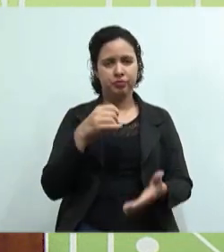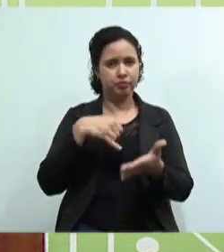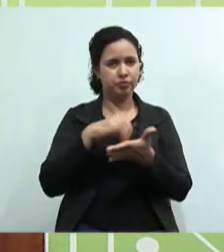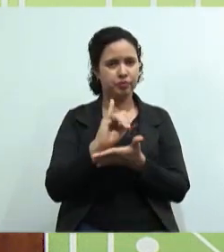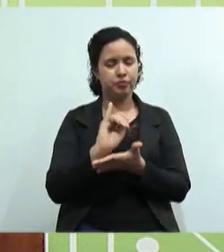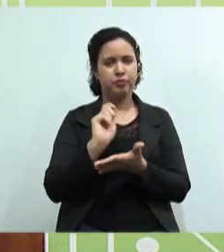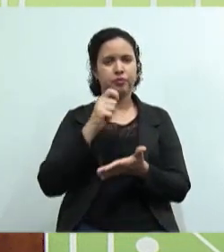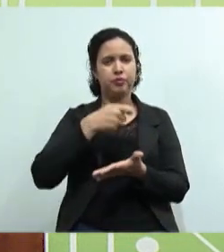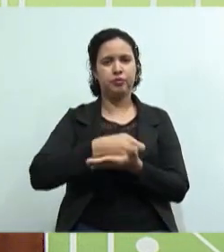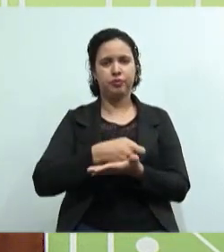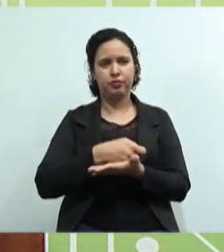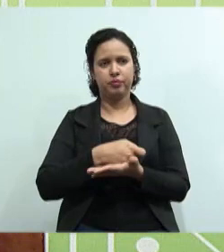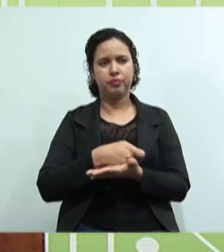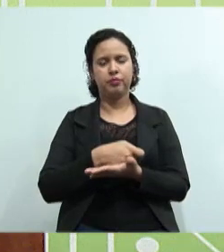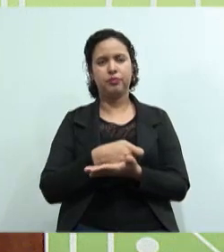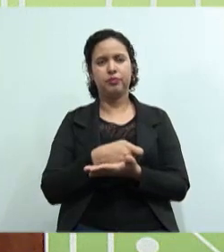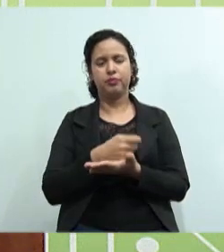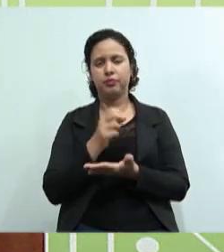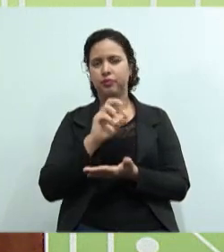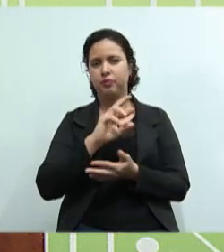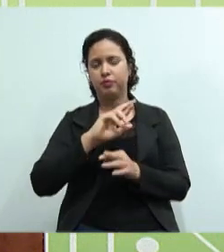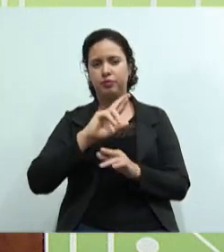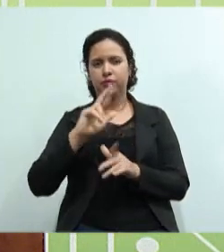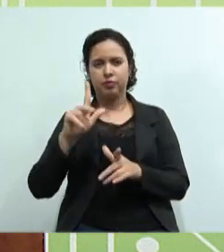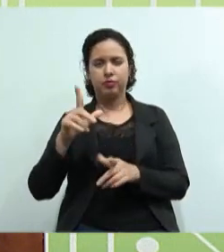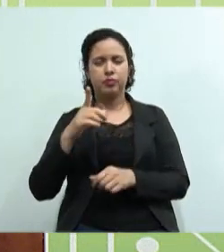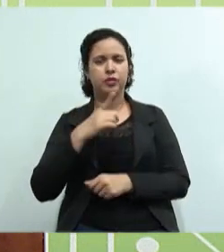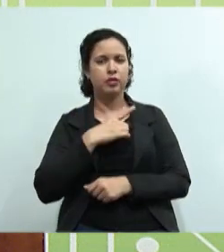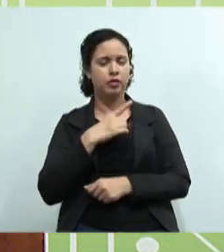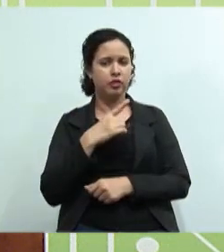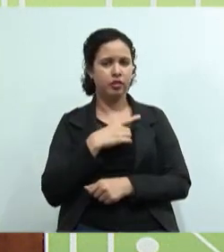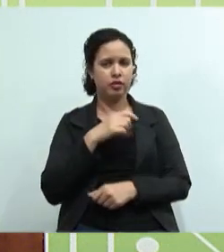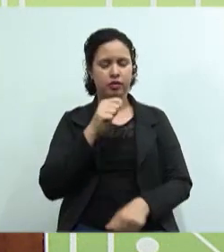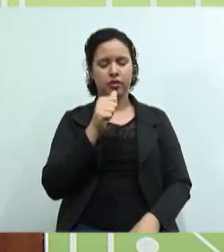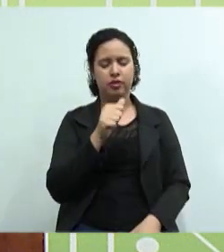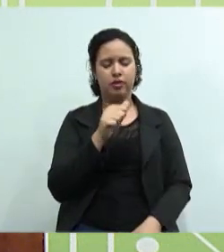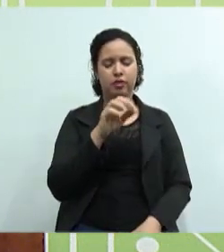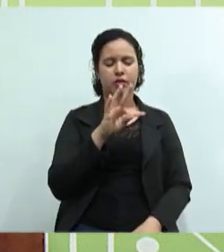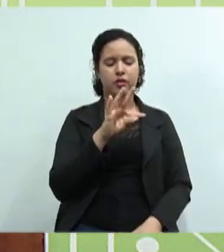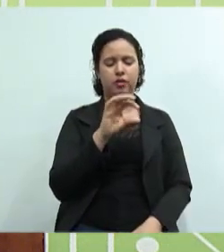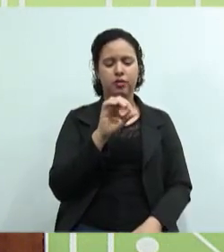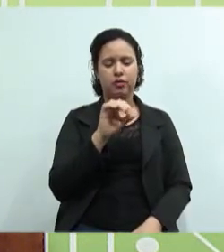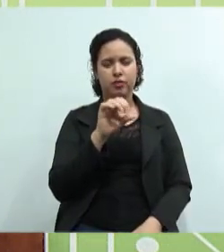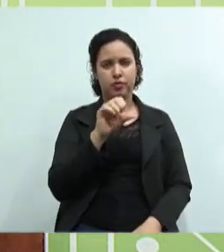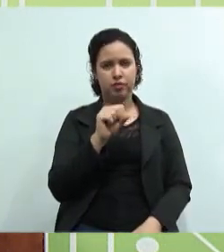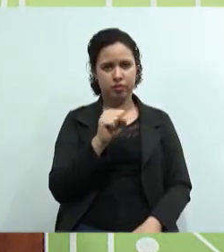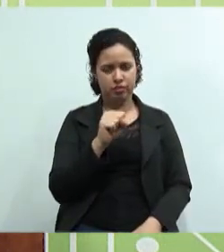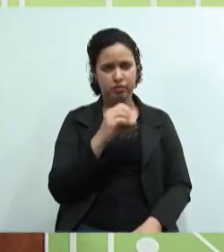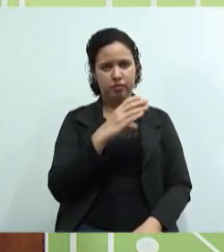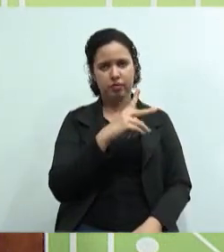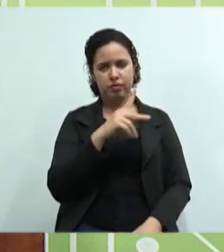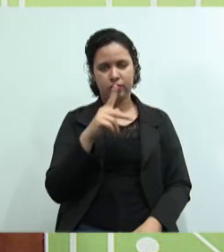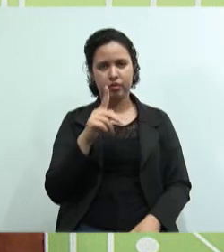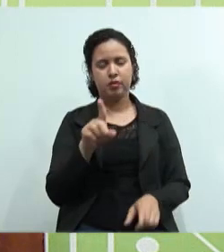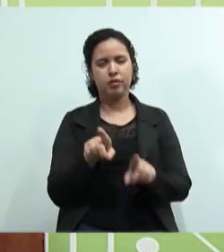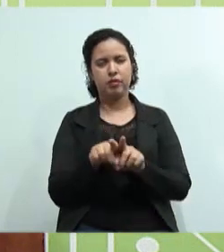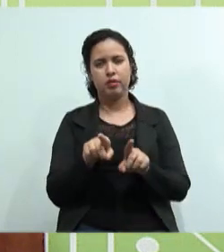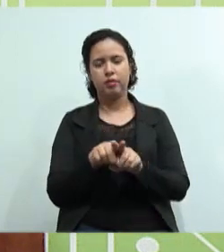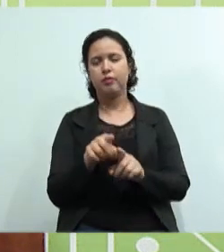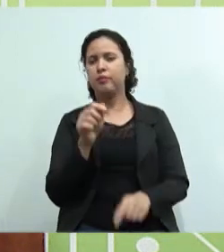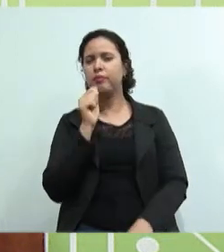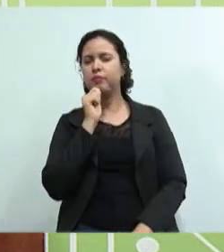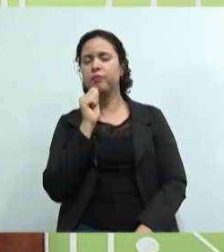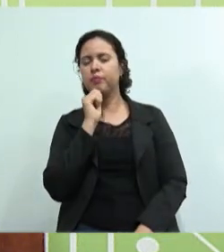tributo diferente, tá certo? Lembrando que nós temos os atos cooperativos e os atos não cooperativos.